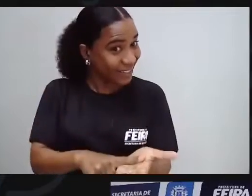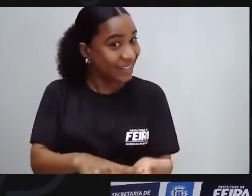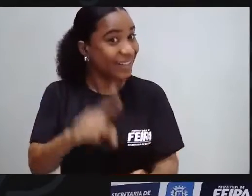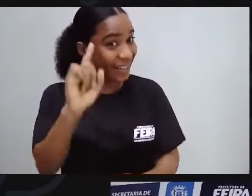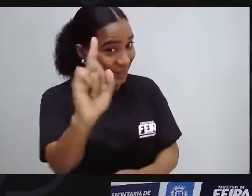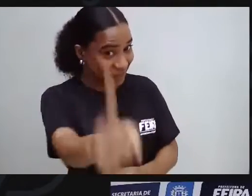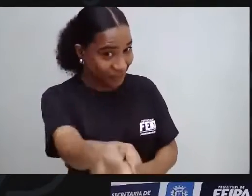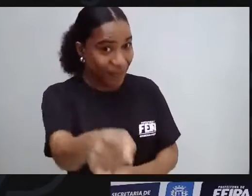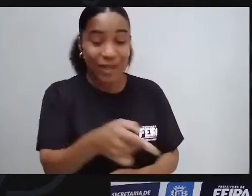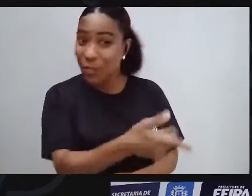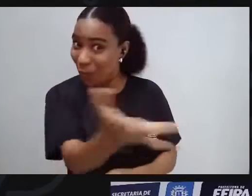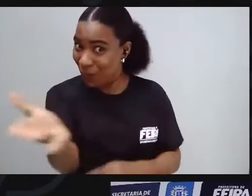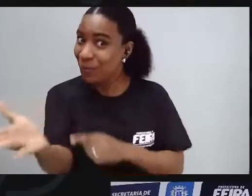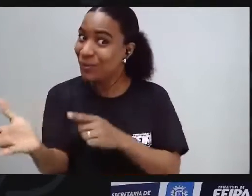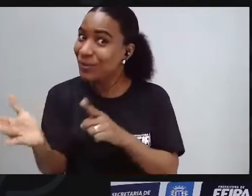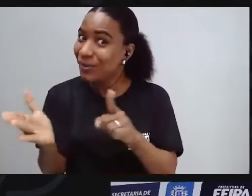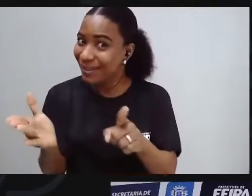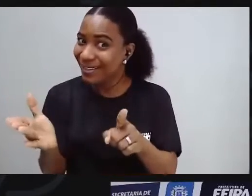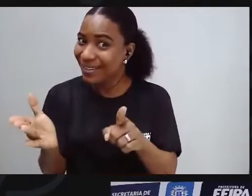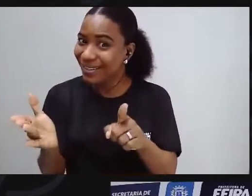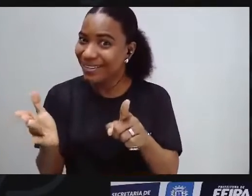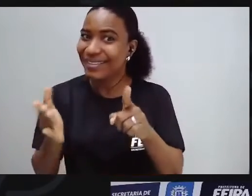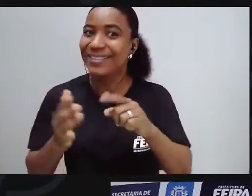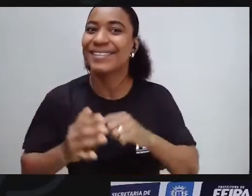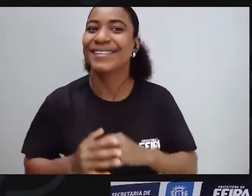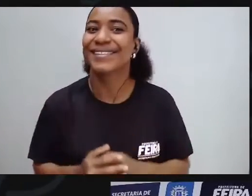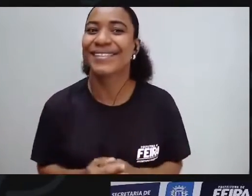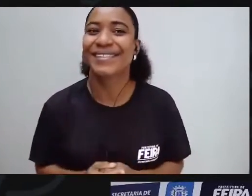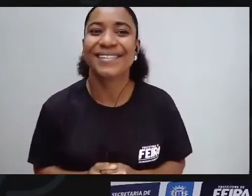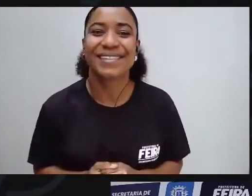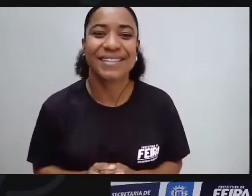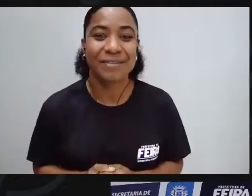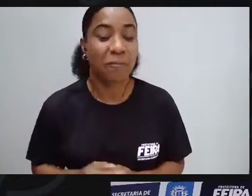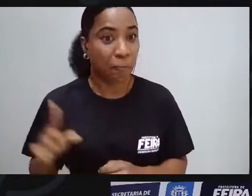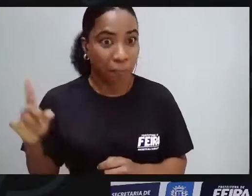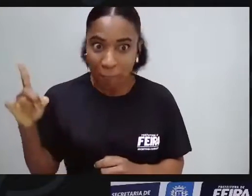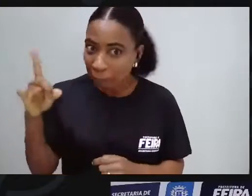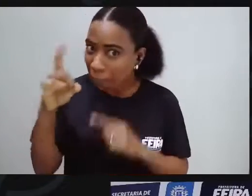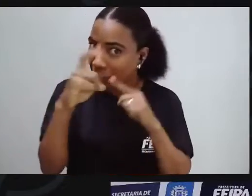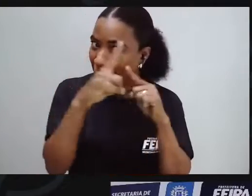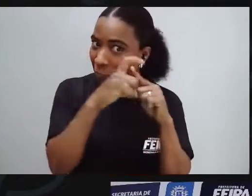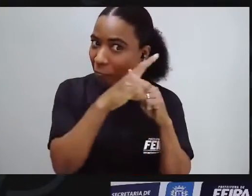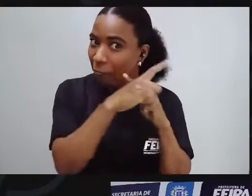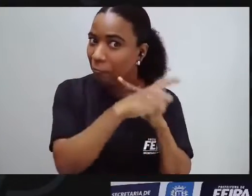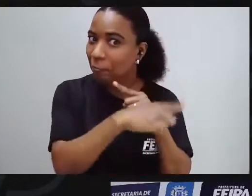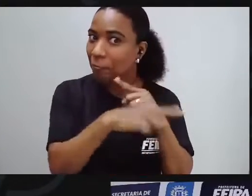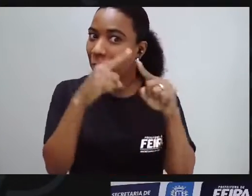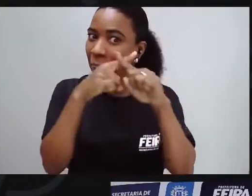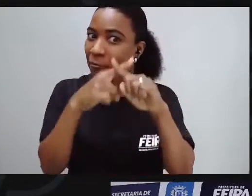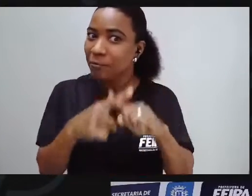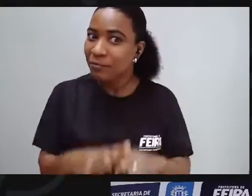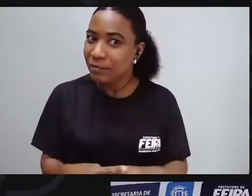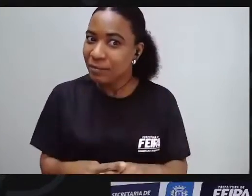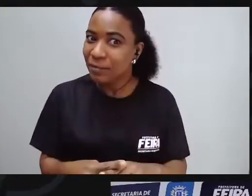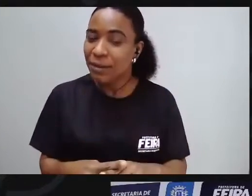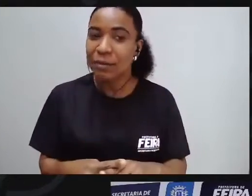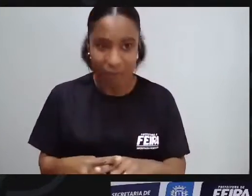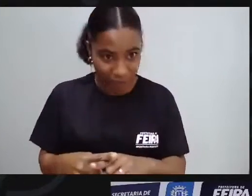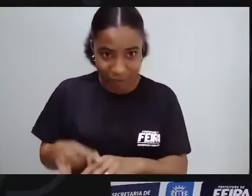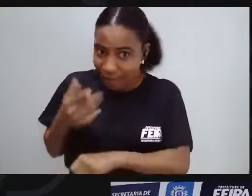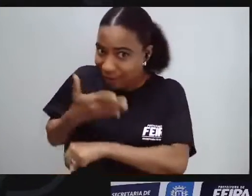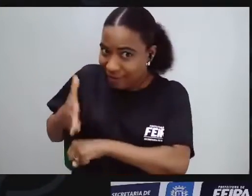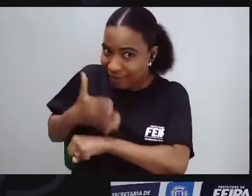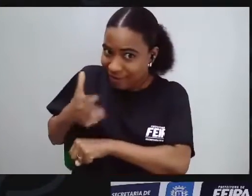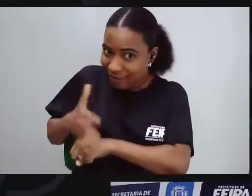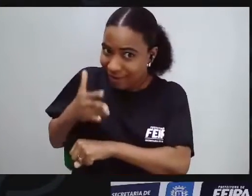você estou bem a empresa fio estão preparados